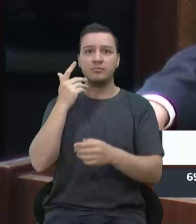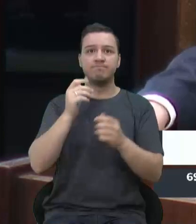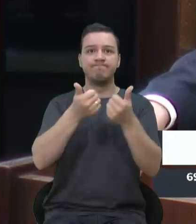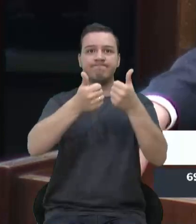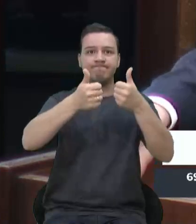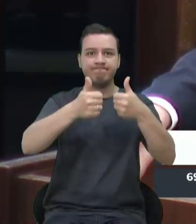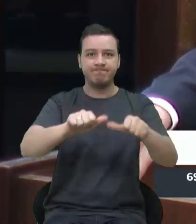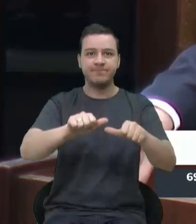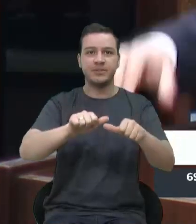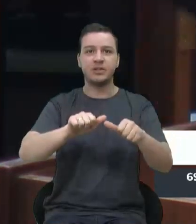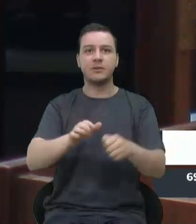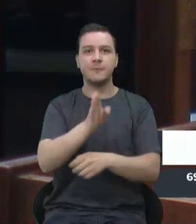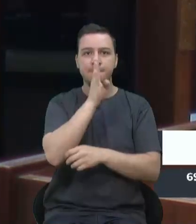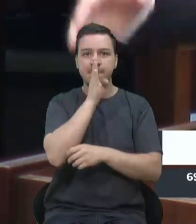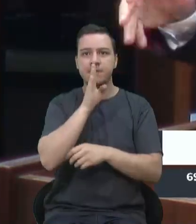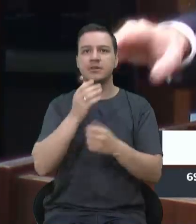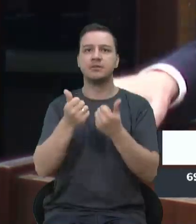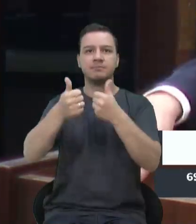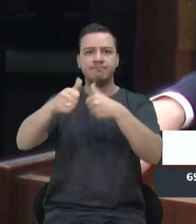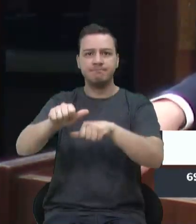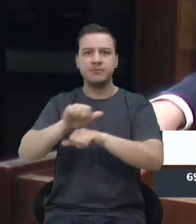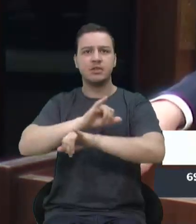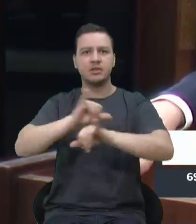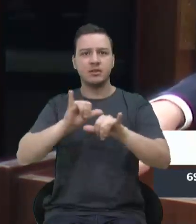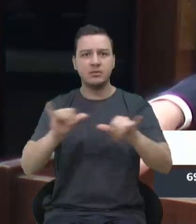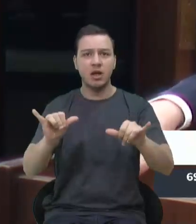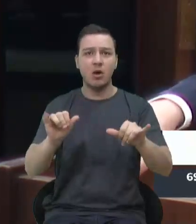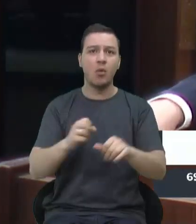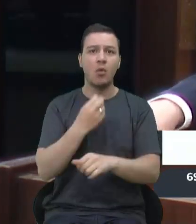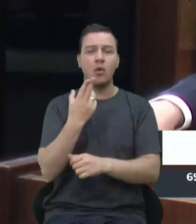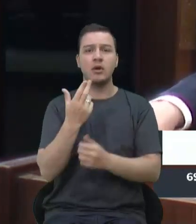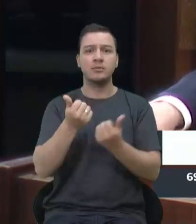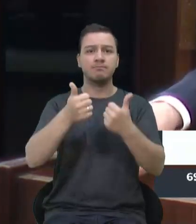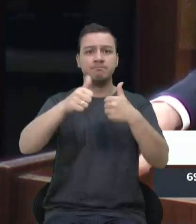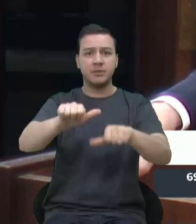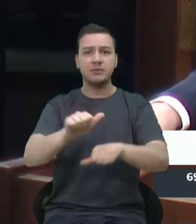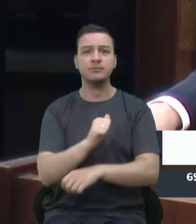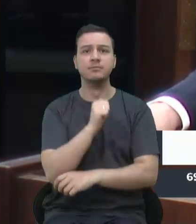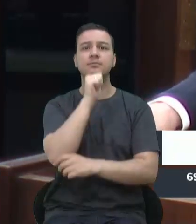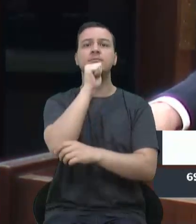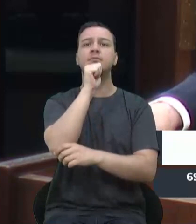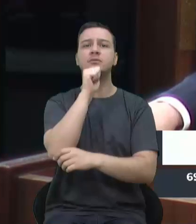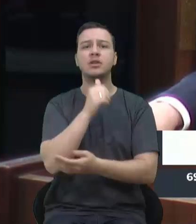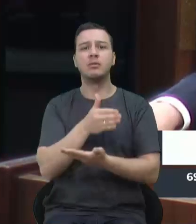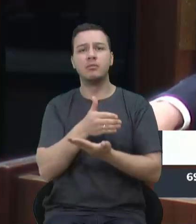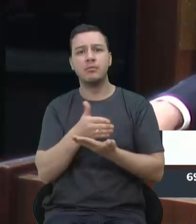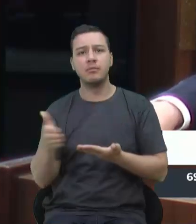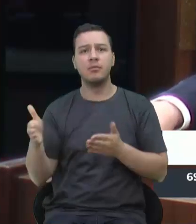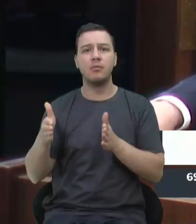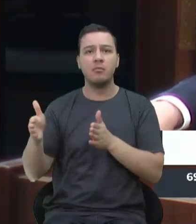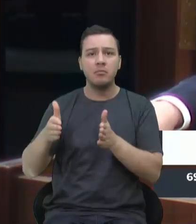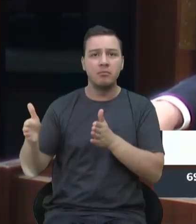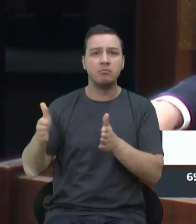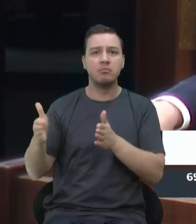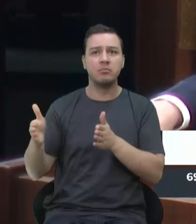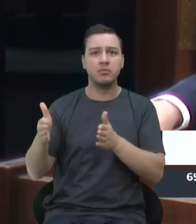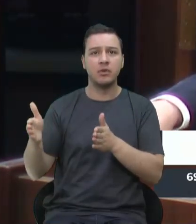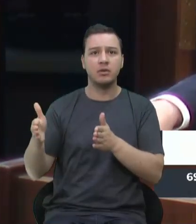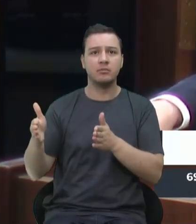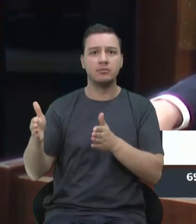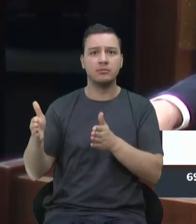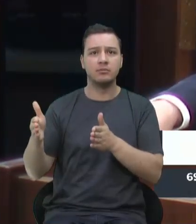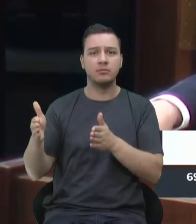uma advertência, quem sabe de votar uma suspensão temporária do exercício do mandato